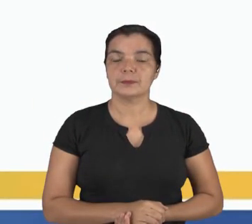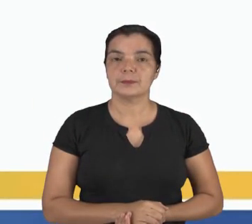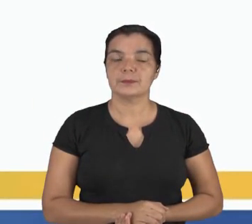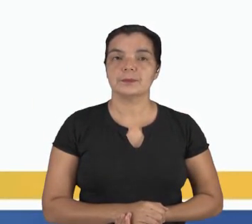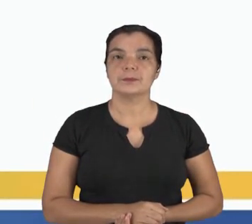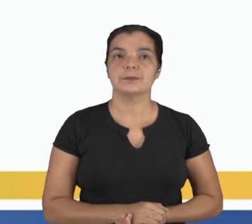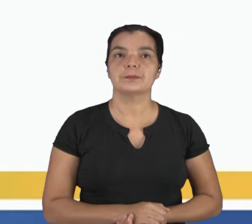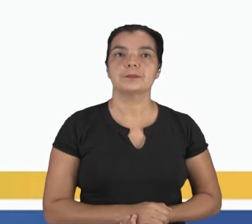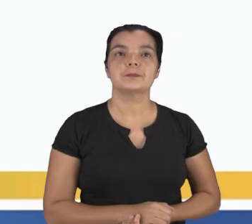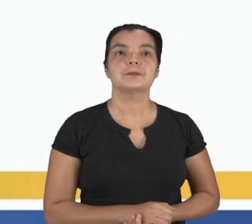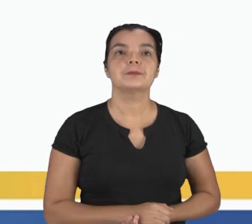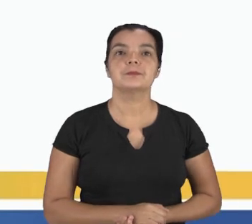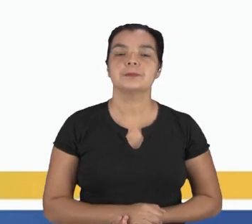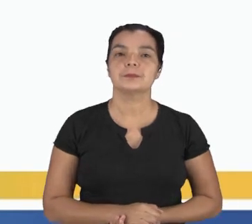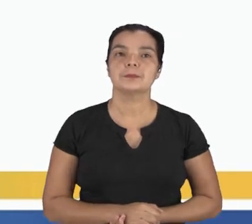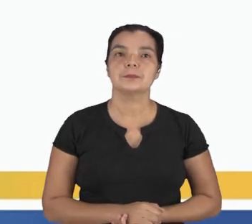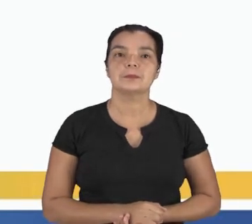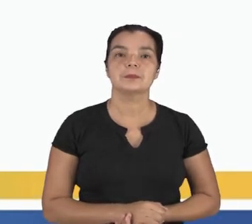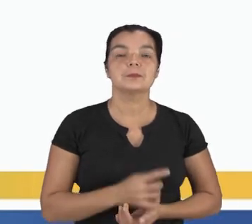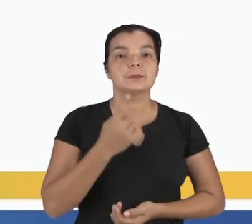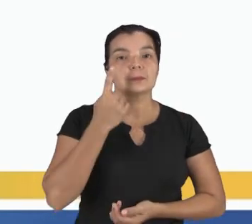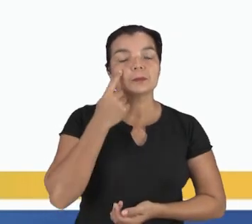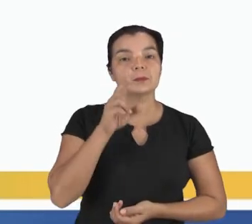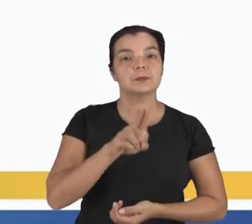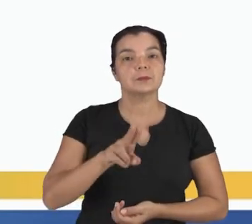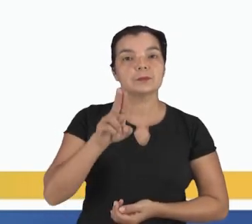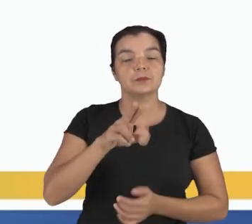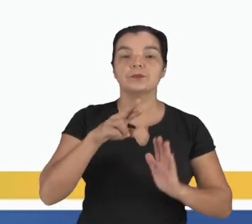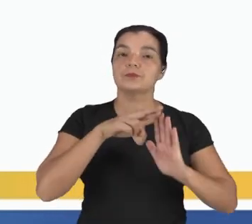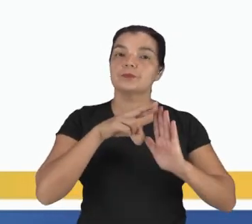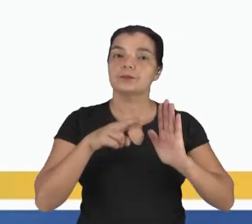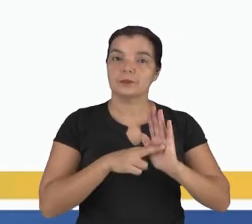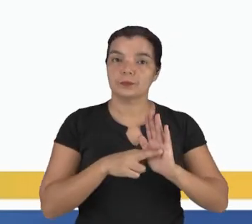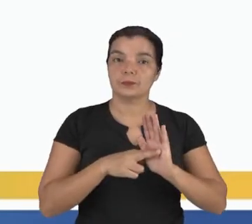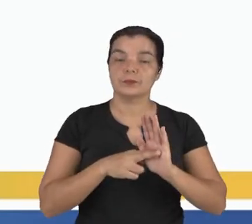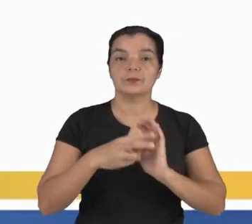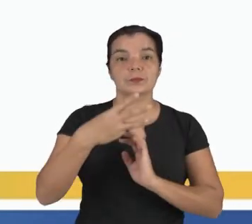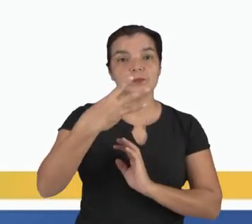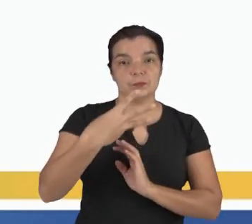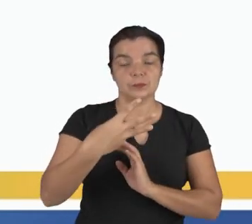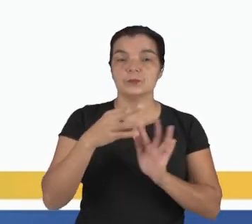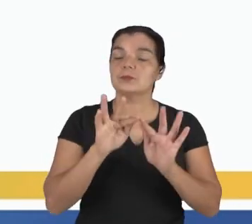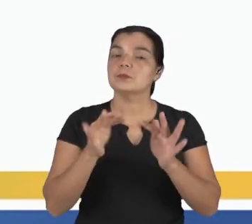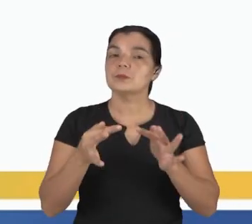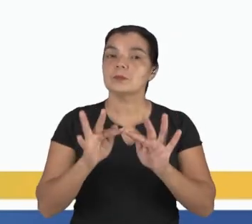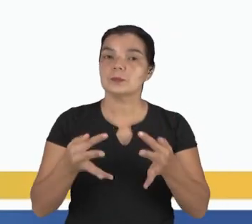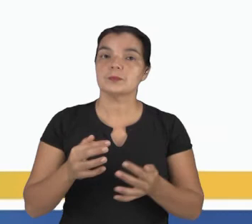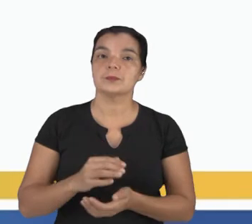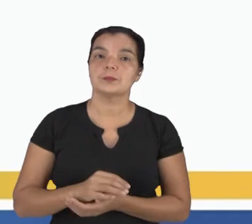Então vamos lá. Vamos aí usar aquela regra de 3 simples, né?